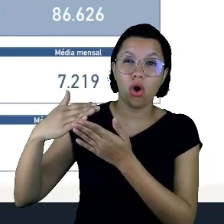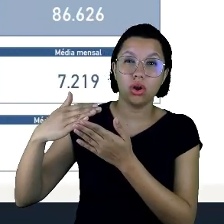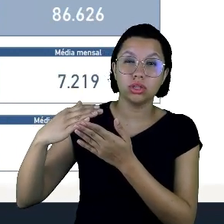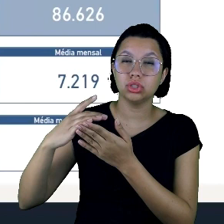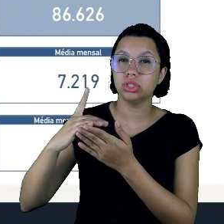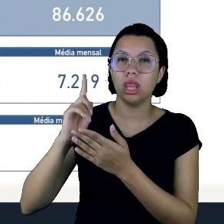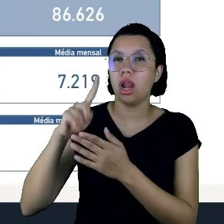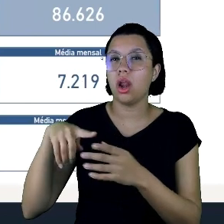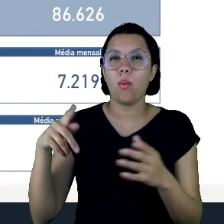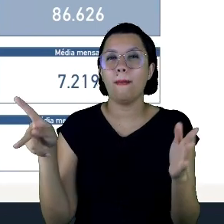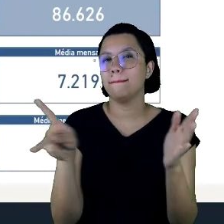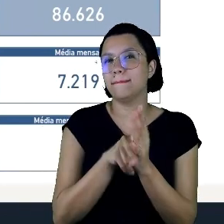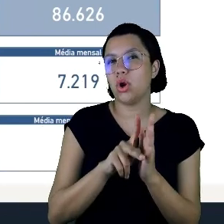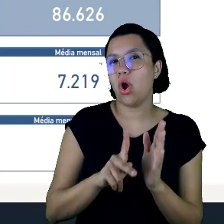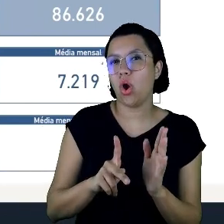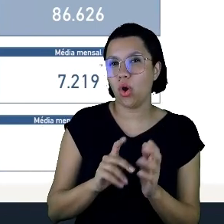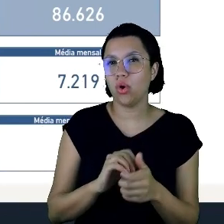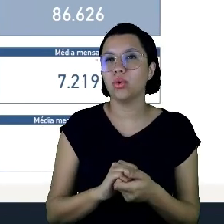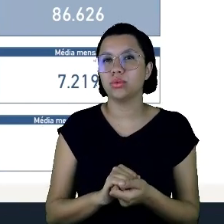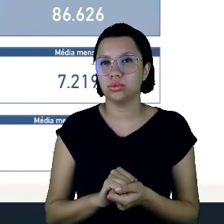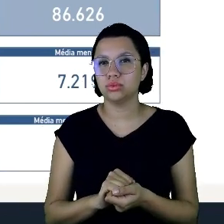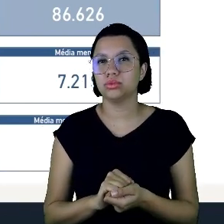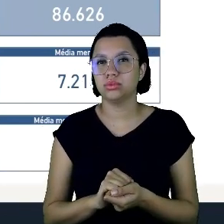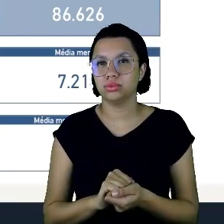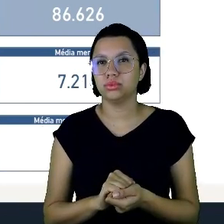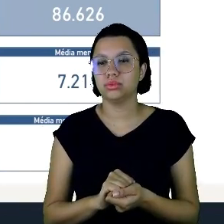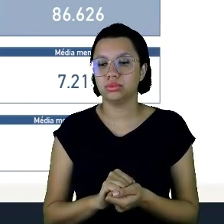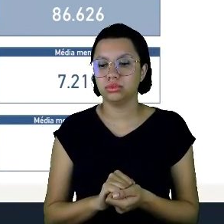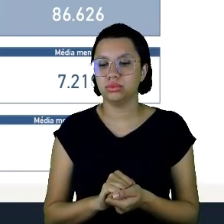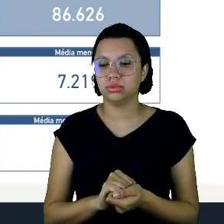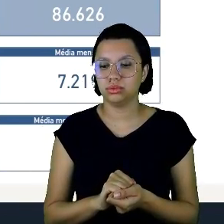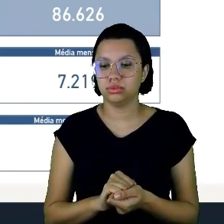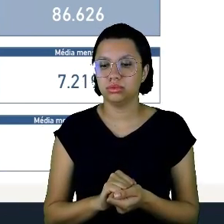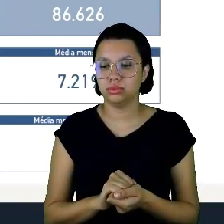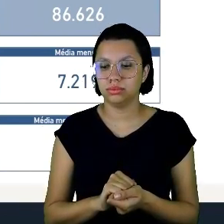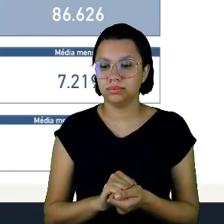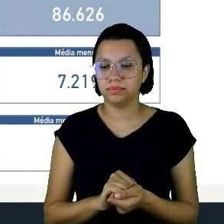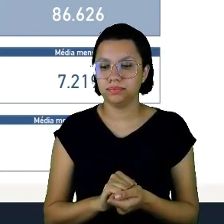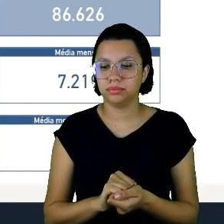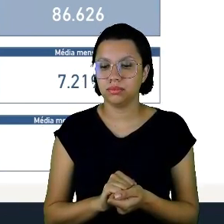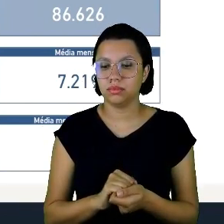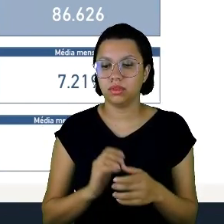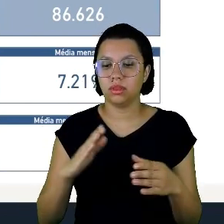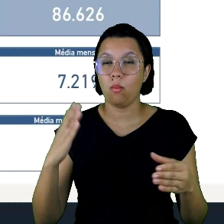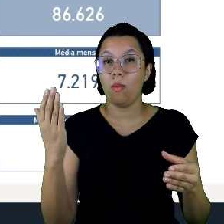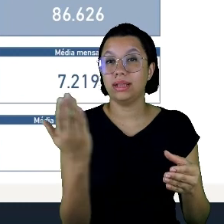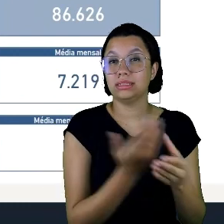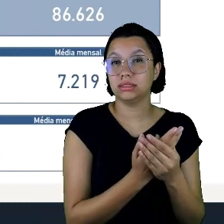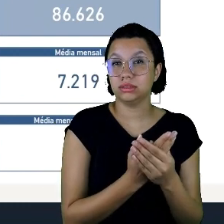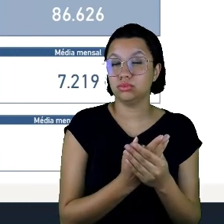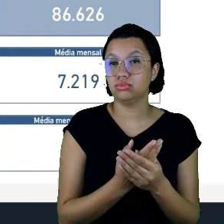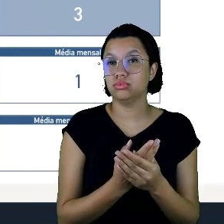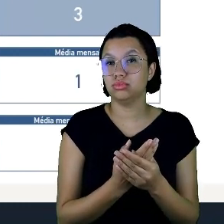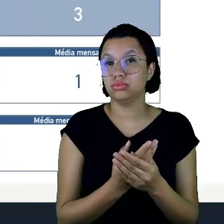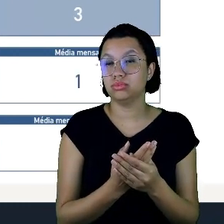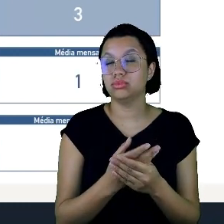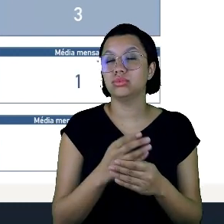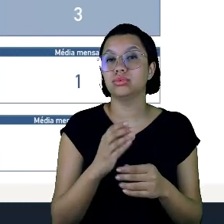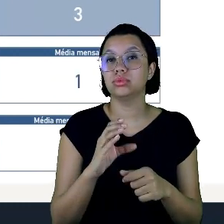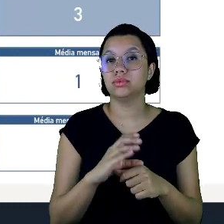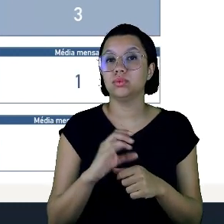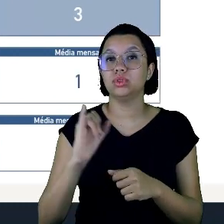origem seja improbidade. Então, eu digitei aqui impro, aí ele trouxe ação civil de